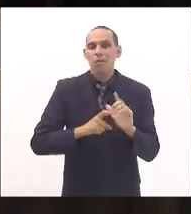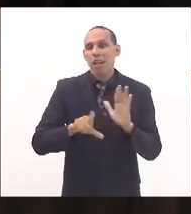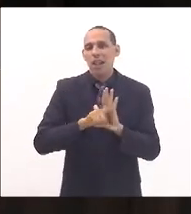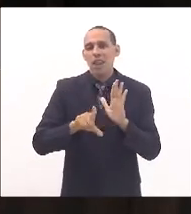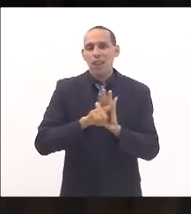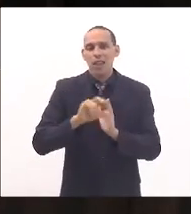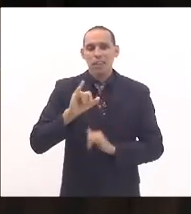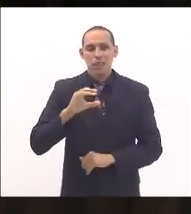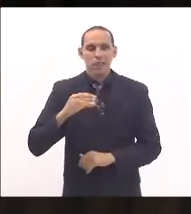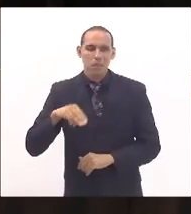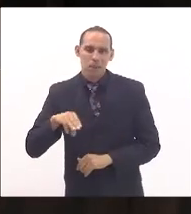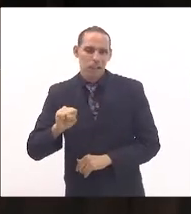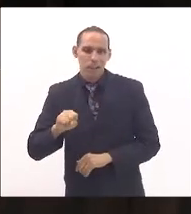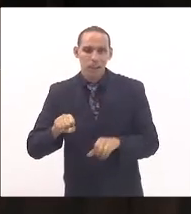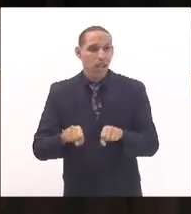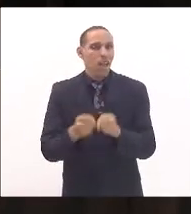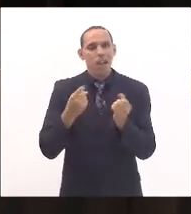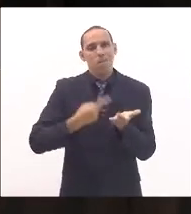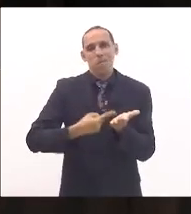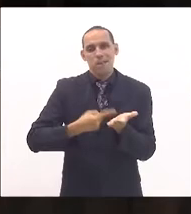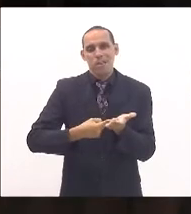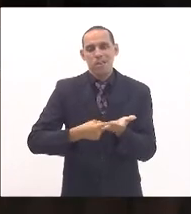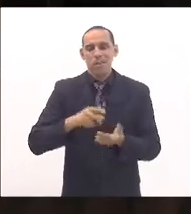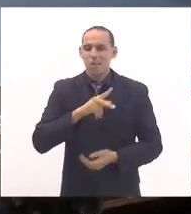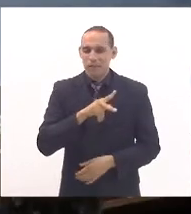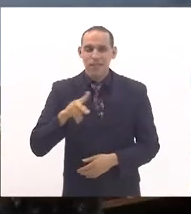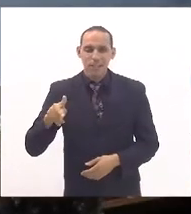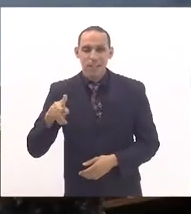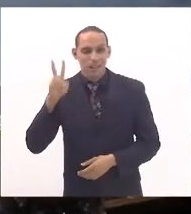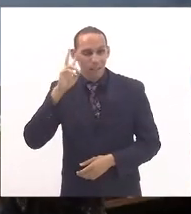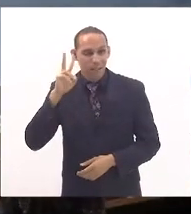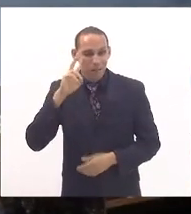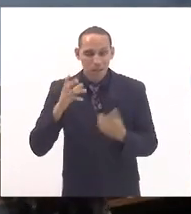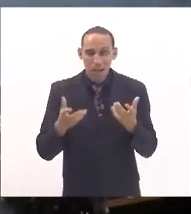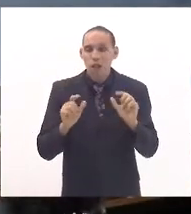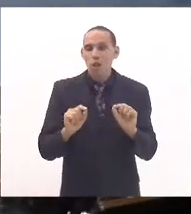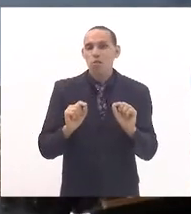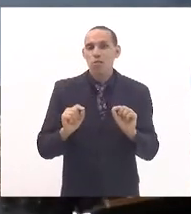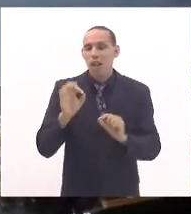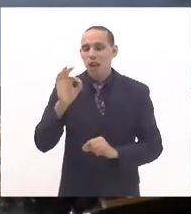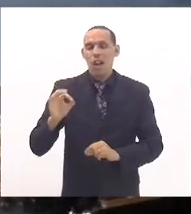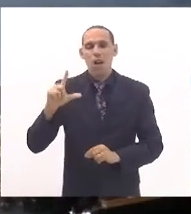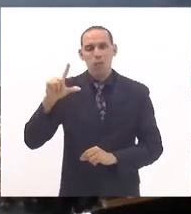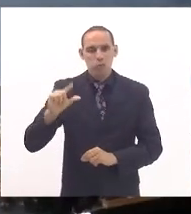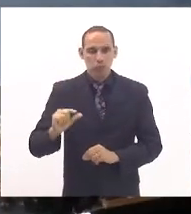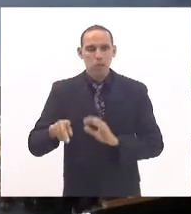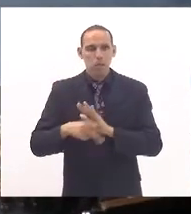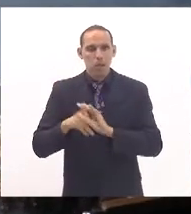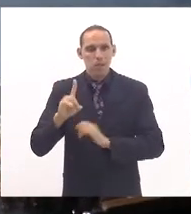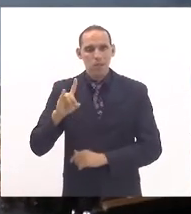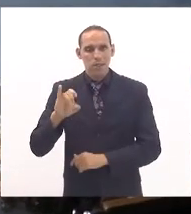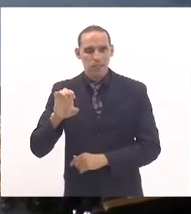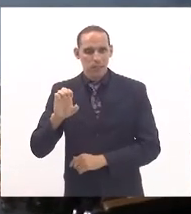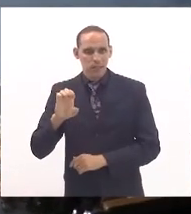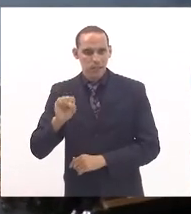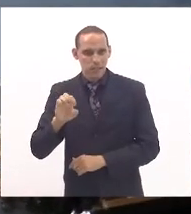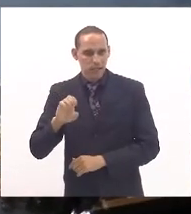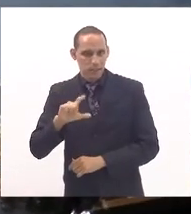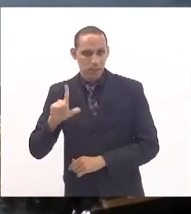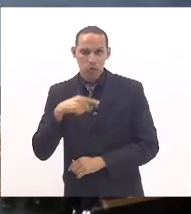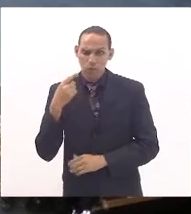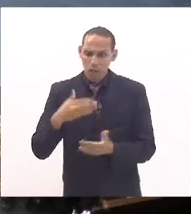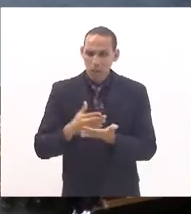ICMS é quebrar o pacto. Presidente, queria lembrar que a redução da alíquota do diesel nós